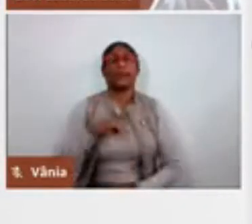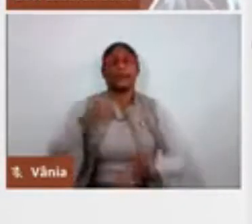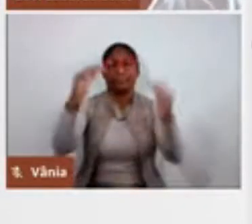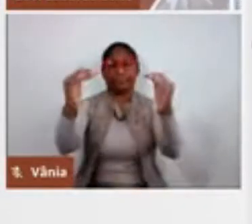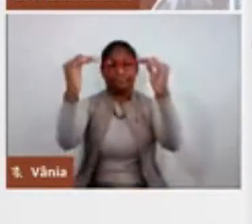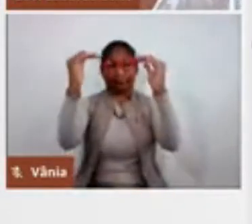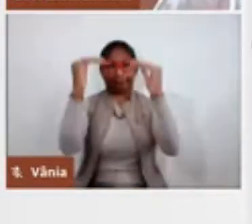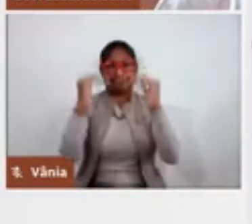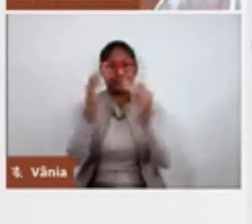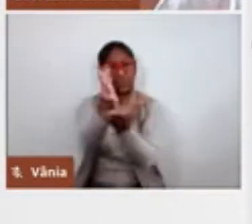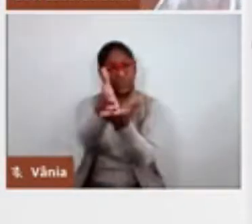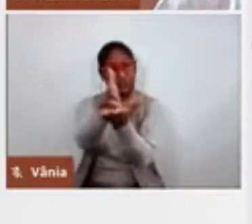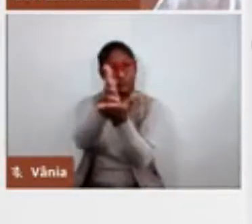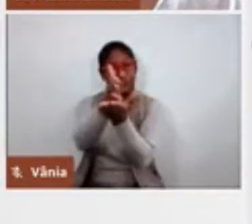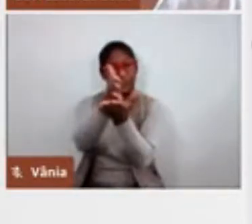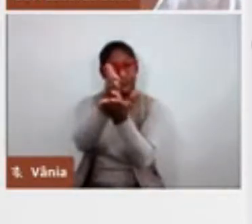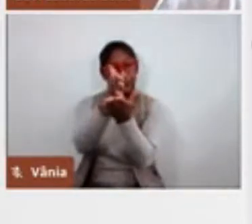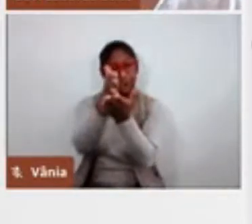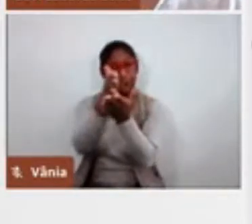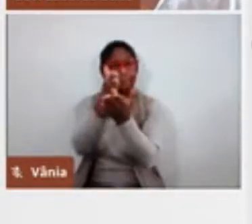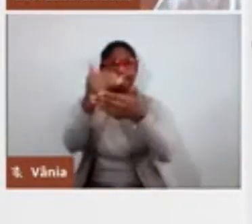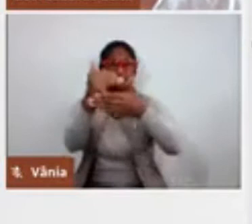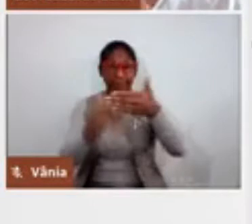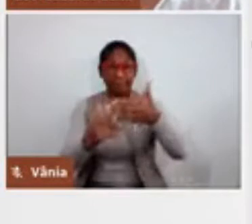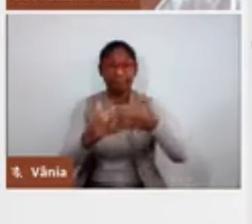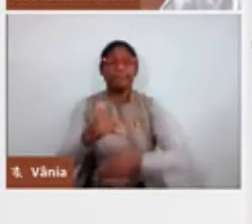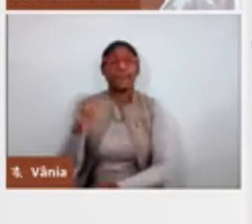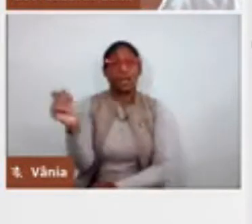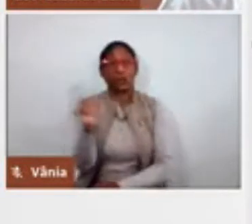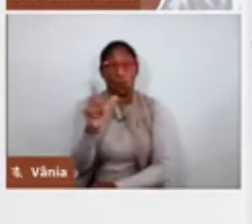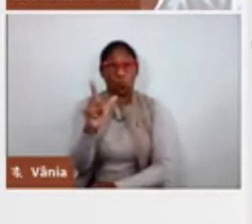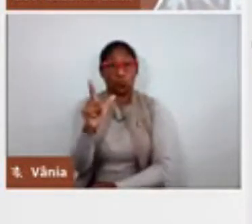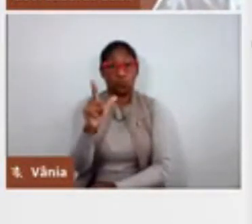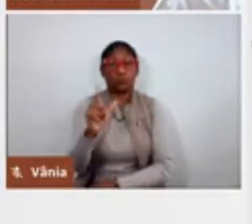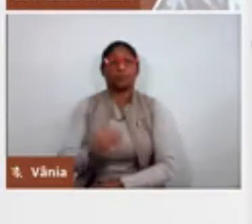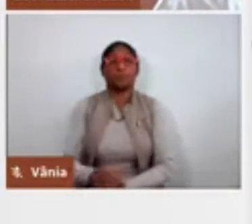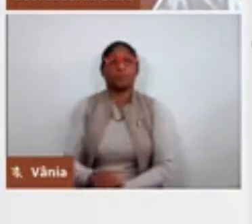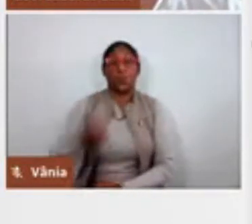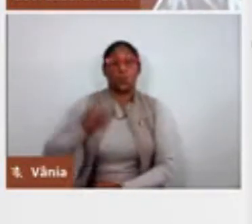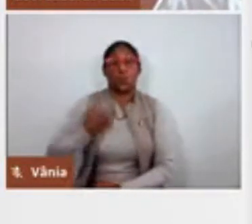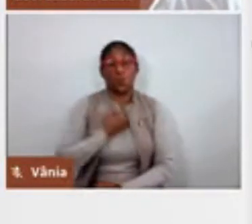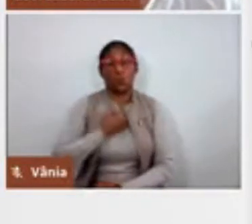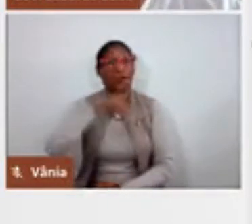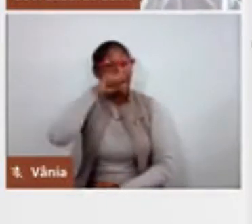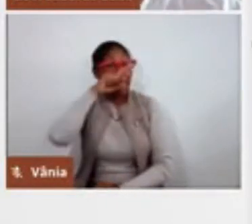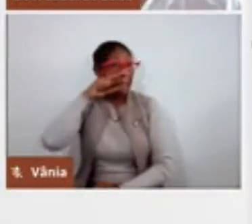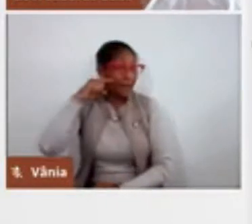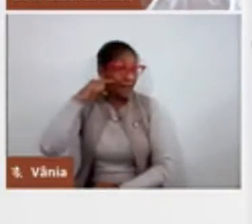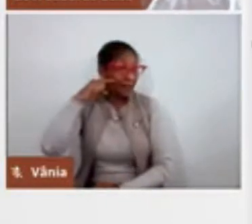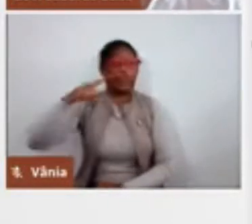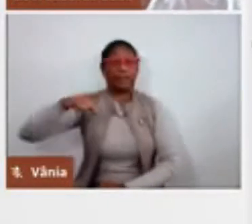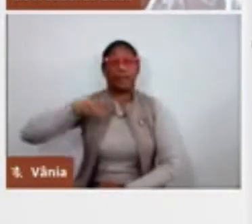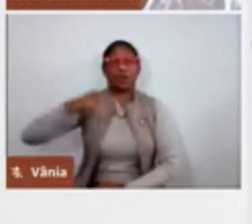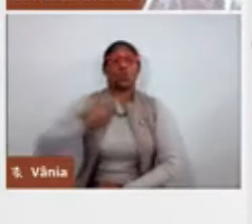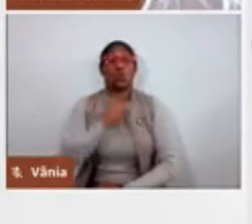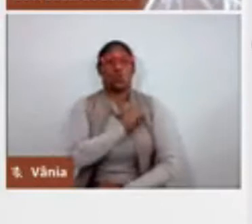a divisão do número do número que está na barra em azul pelo número que está na barra em amarelo, e assim a gente tem o número de